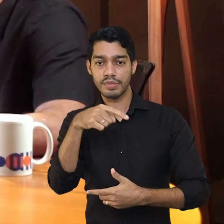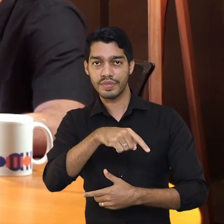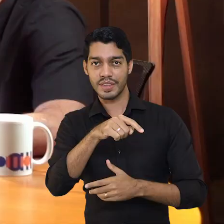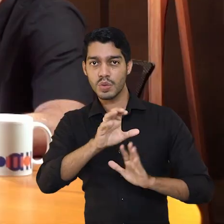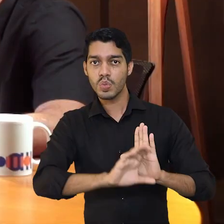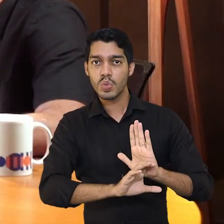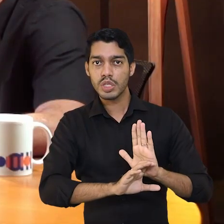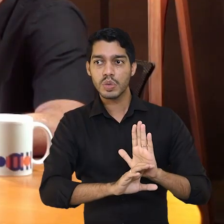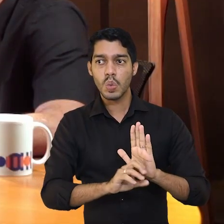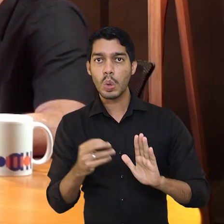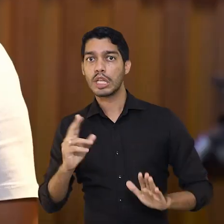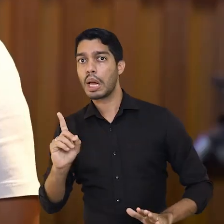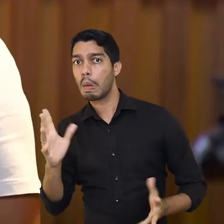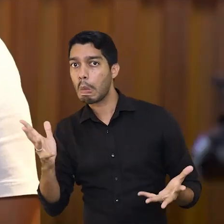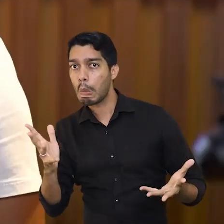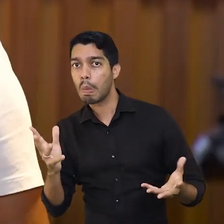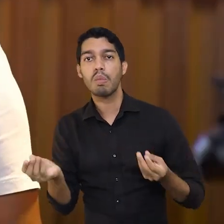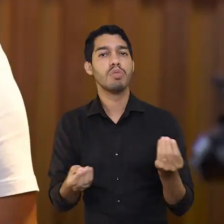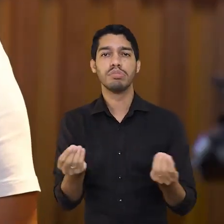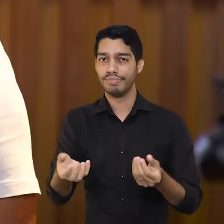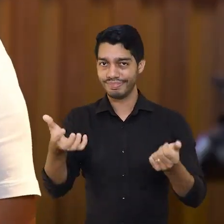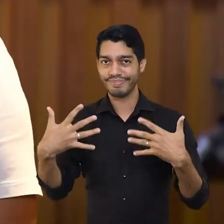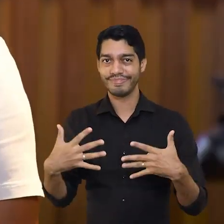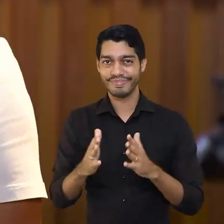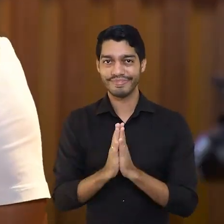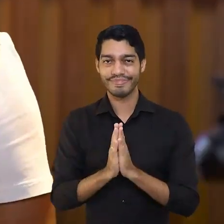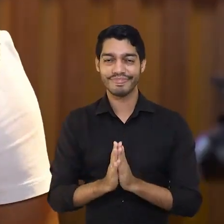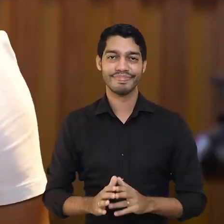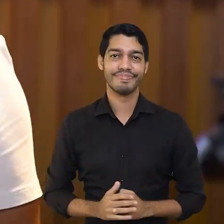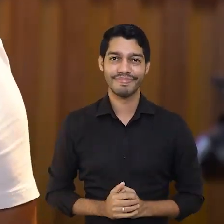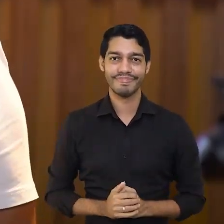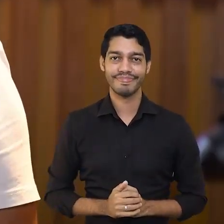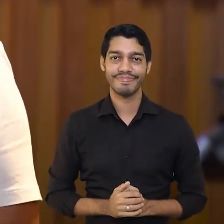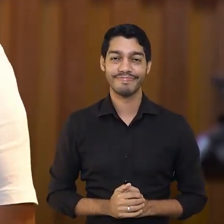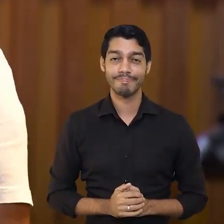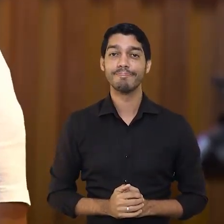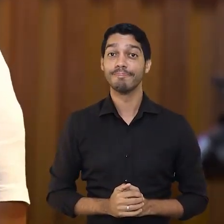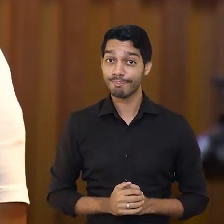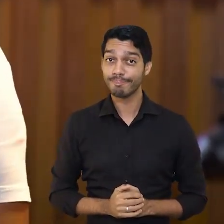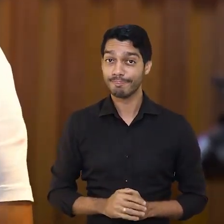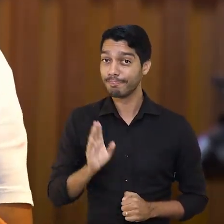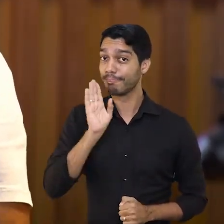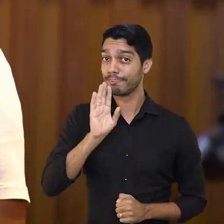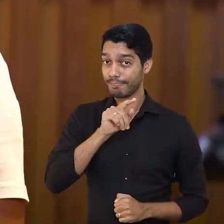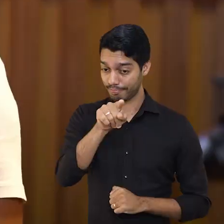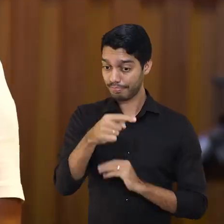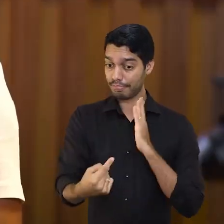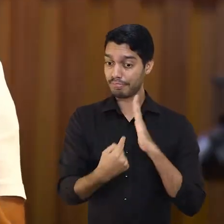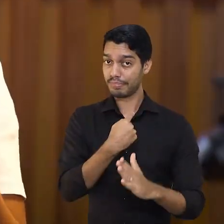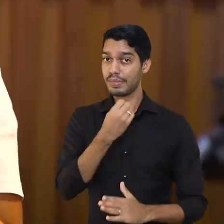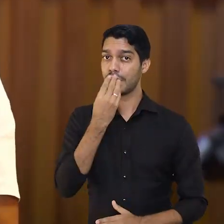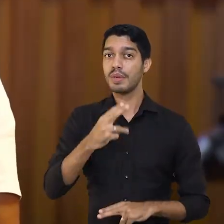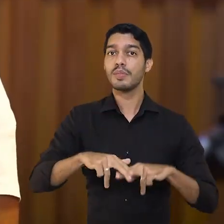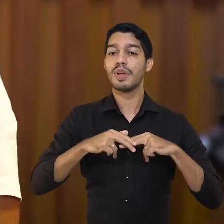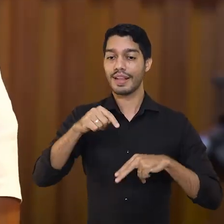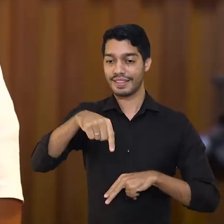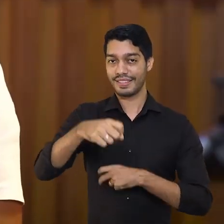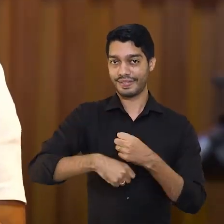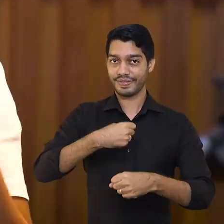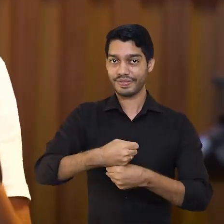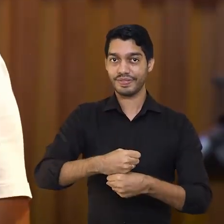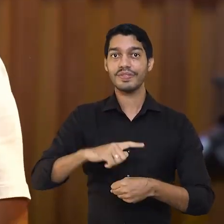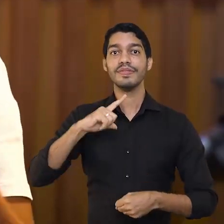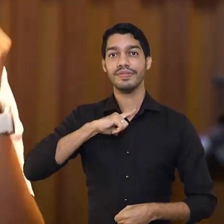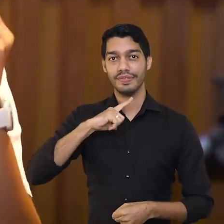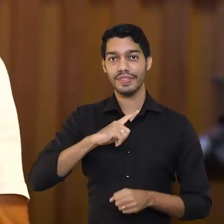de ação, né? Bom, agora no Elite essa pergunta é ótima, porque a gente esse ano começou a implementação